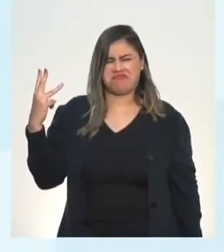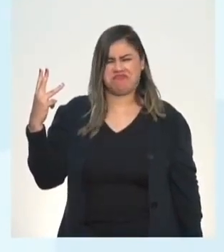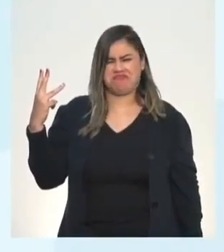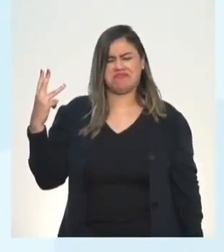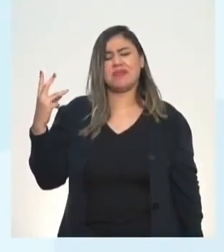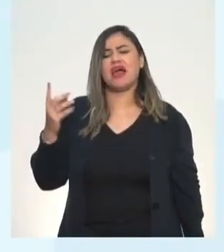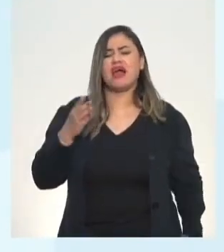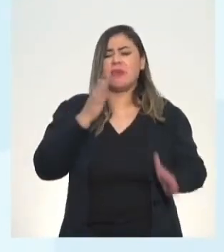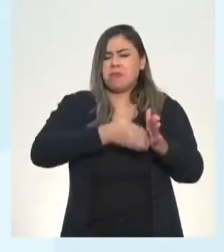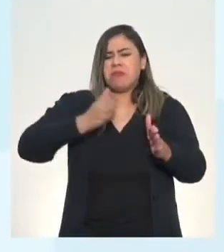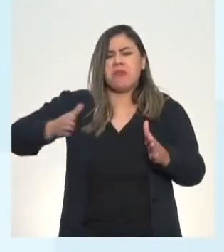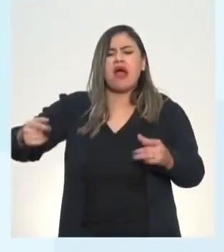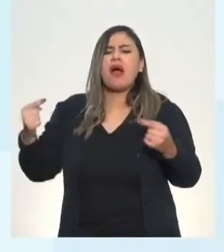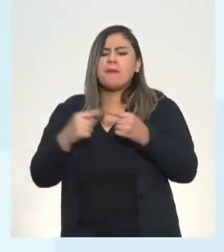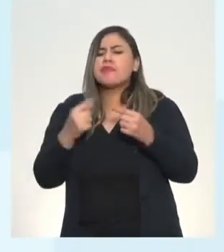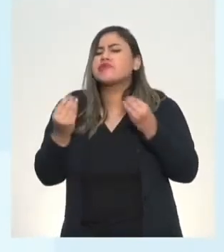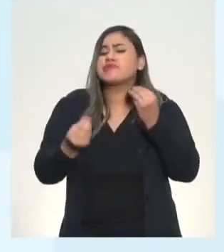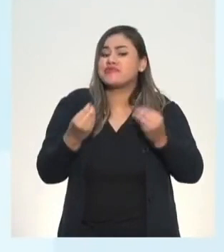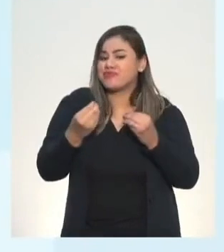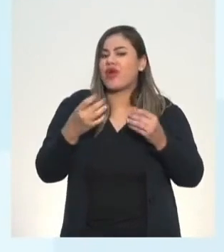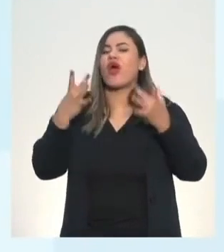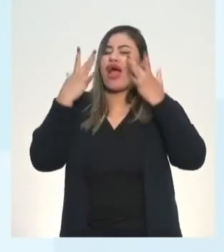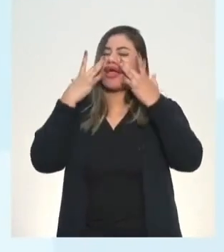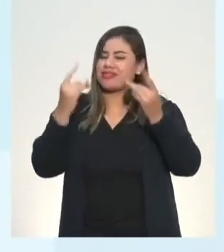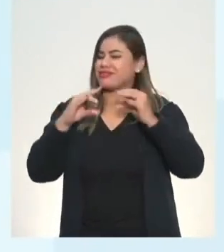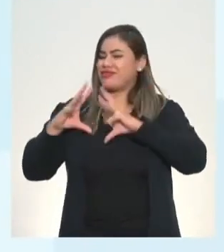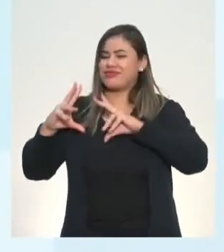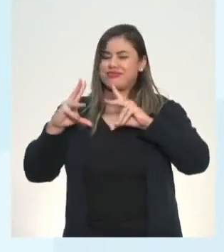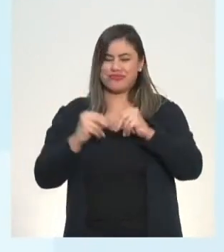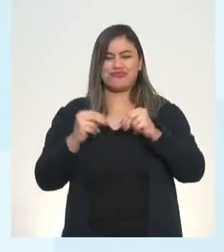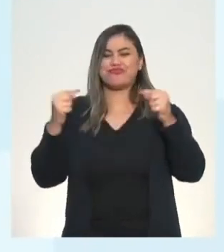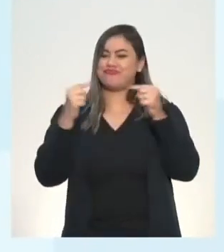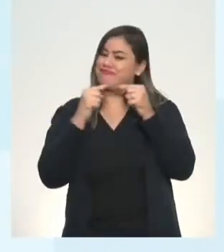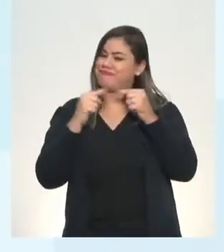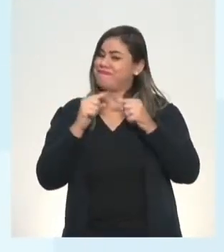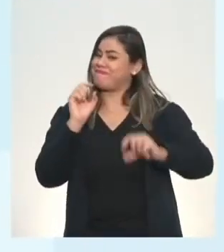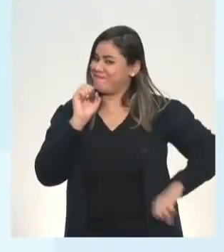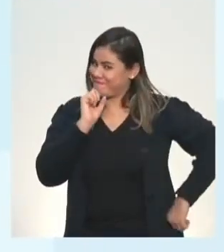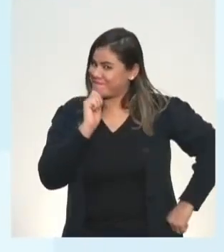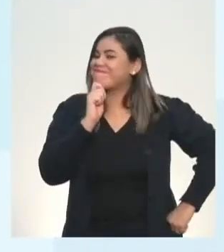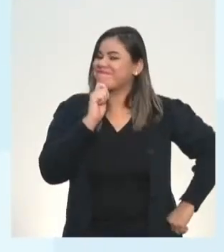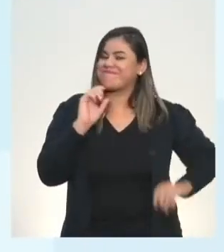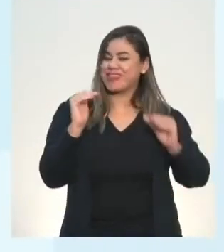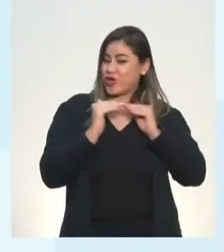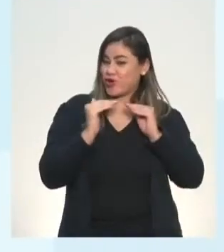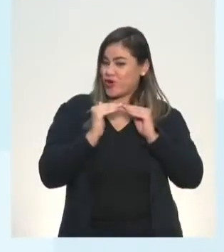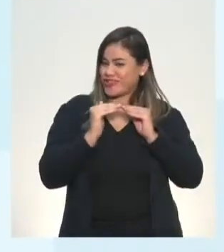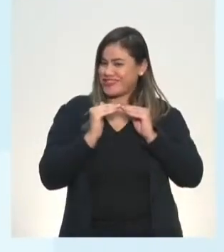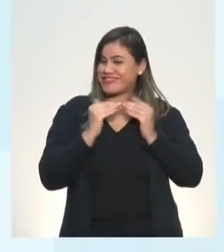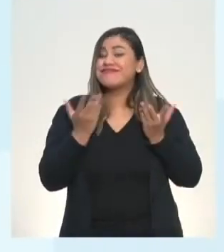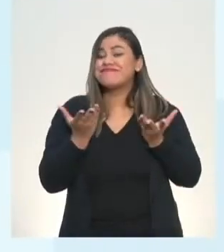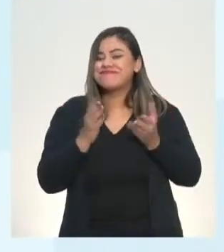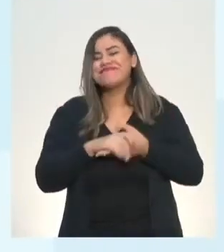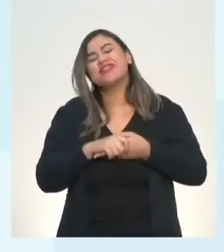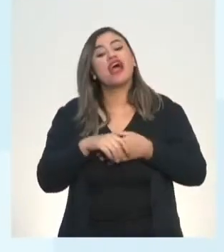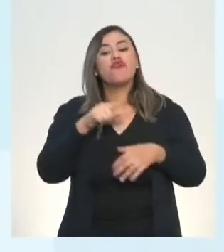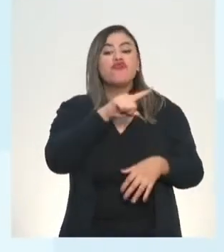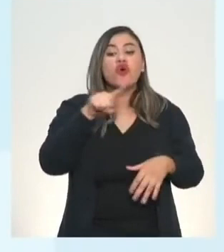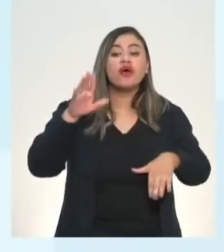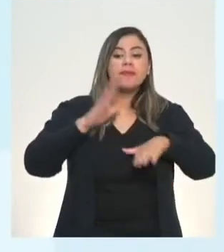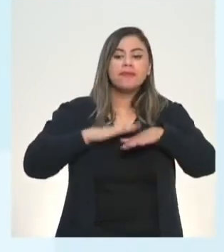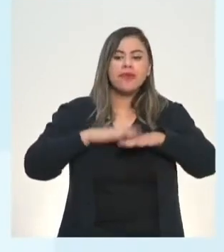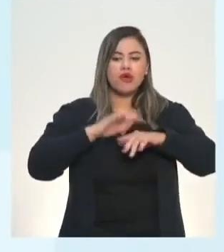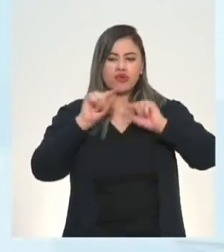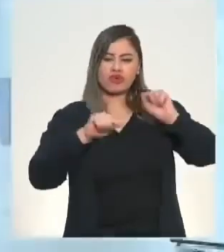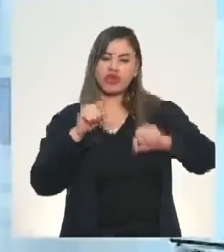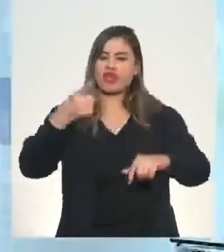Bom, se você olhar um pouquinho mais de atenção, tem tudo. Concorda? E aí, o que a gente quer que você faça? E, na realidade, nós